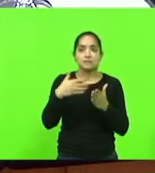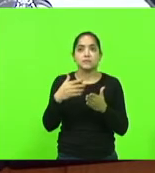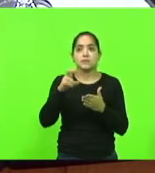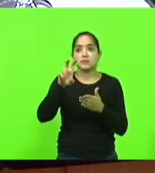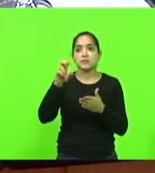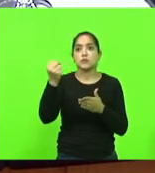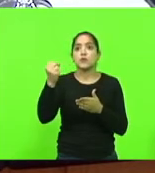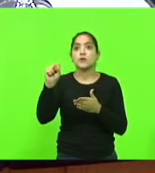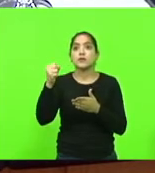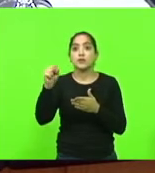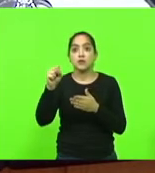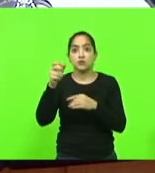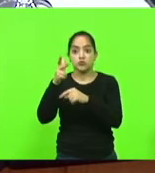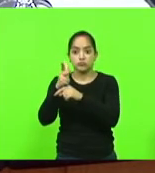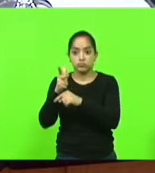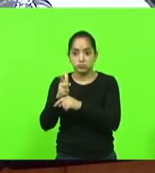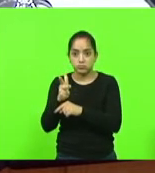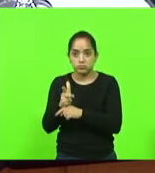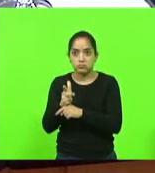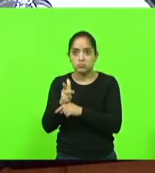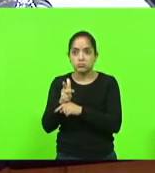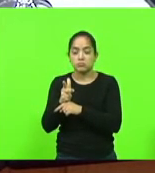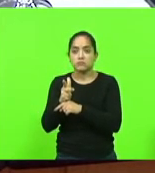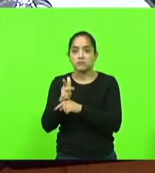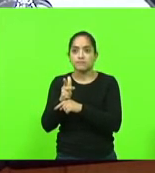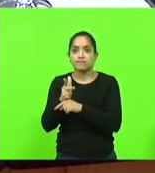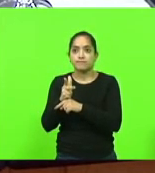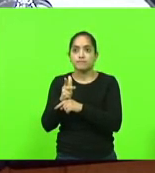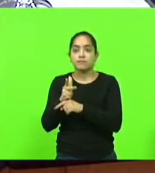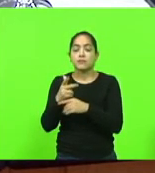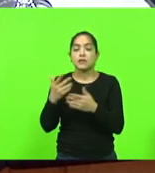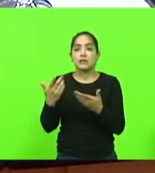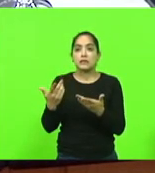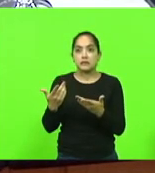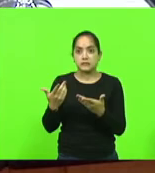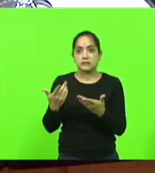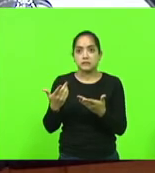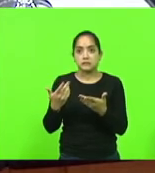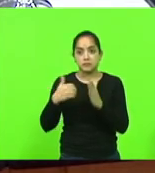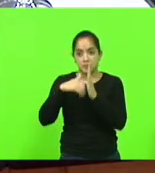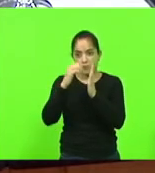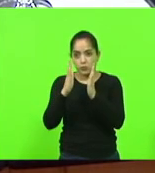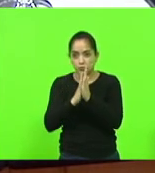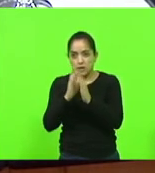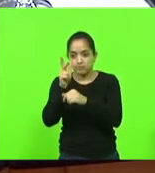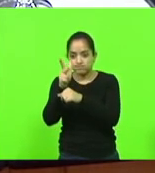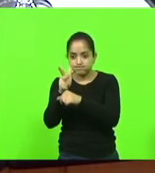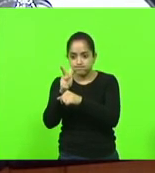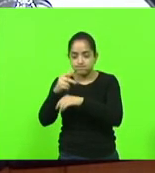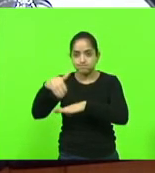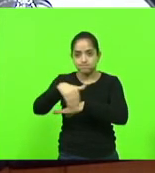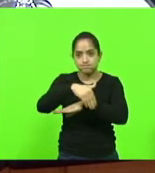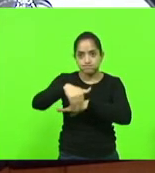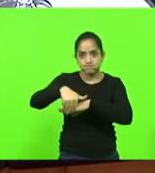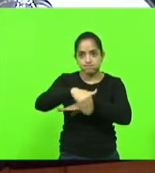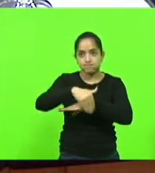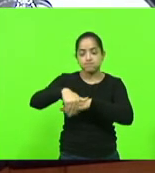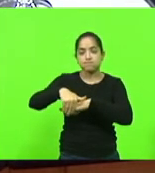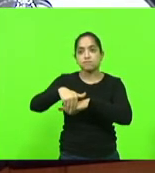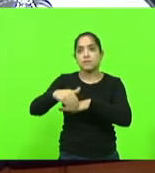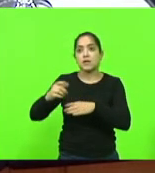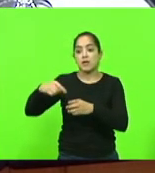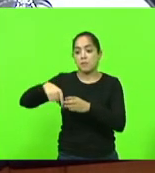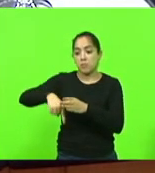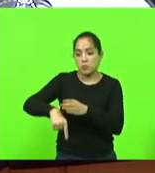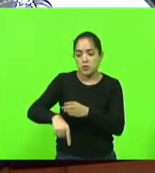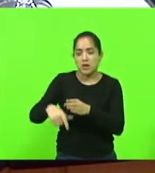58, só na região do Oestão. Daqui até lá são 95. Além de nós andar nos buracos, nós temos ainda